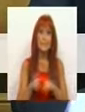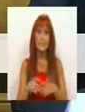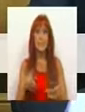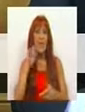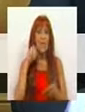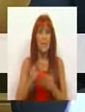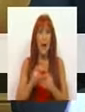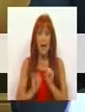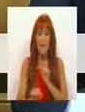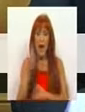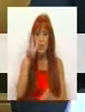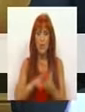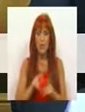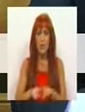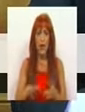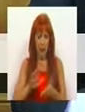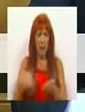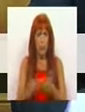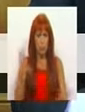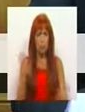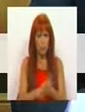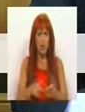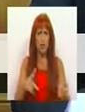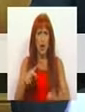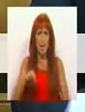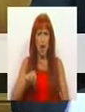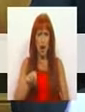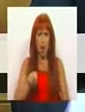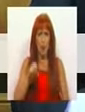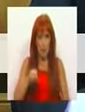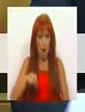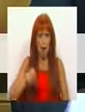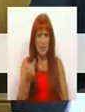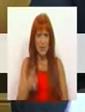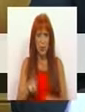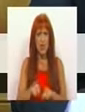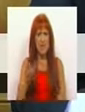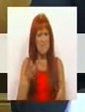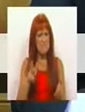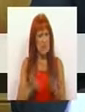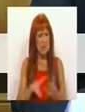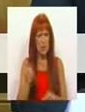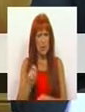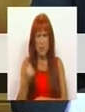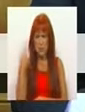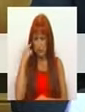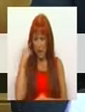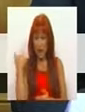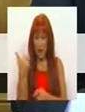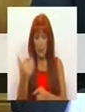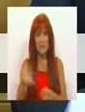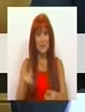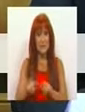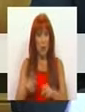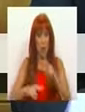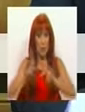a poder garantir a sua aprovação. A candidatura está aprovada pelo POCUR, esta aprovação tem cerca de um mês e só passado esse mês, porque esta